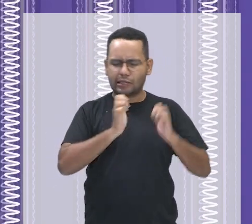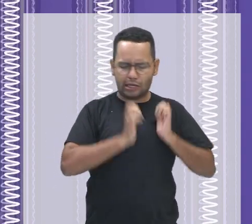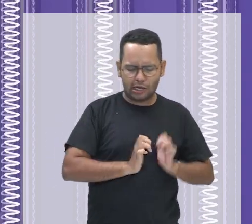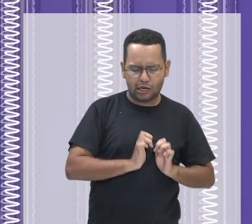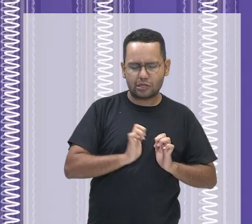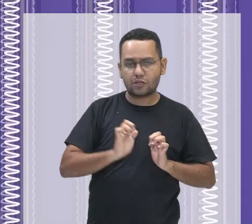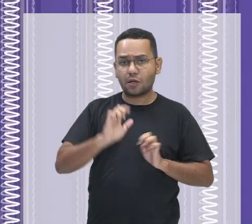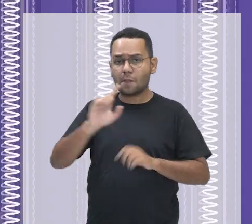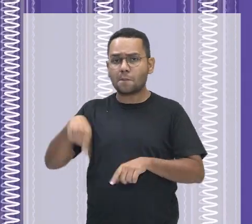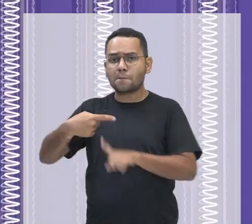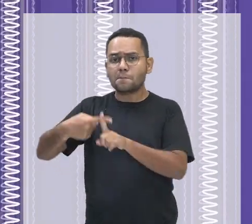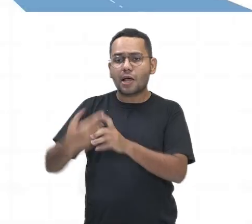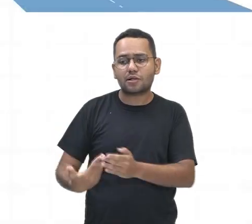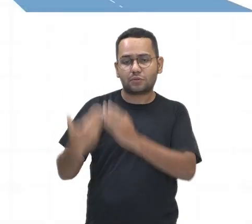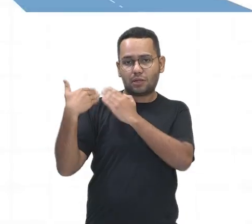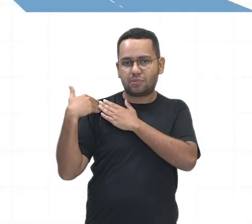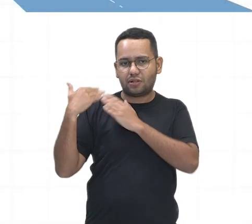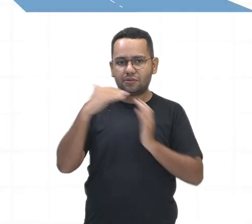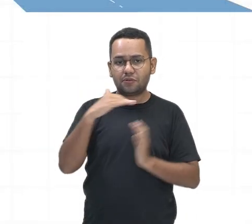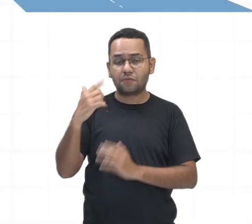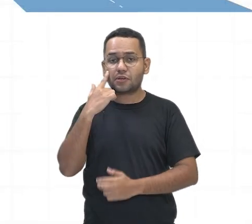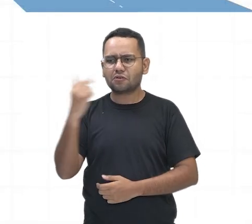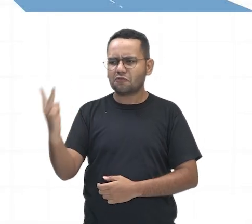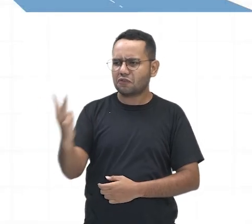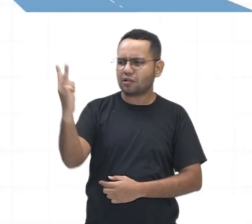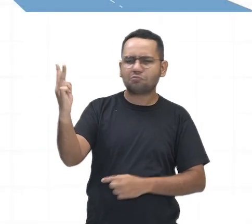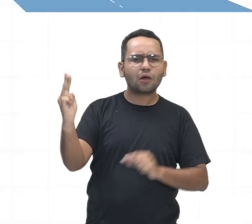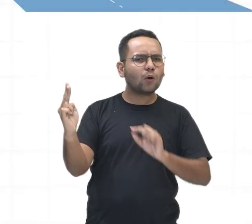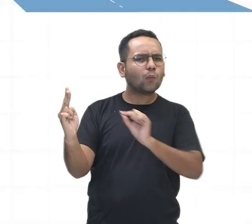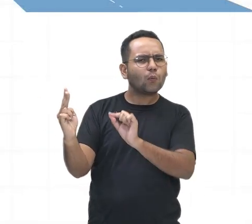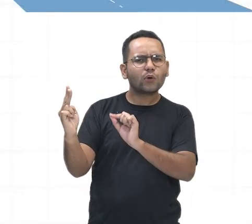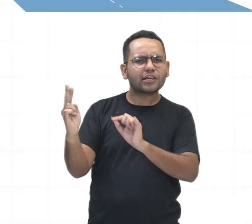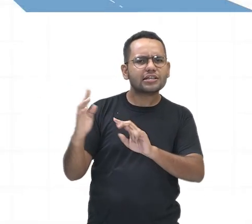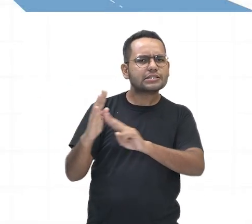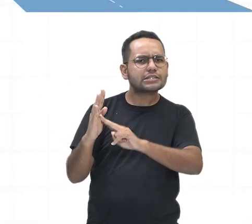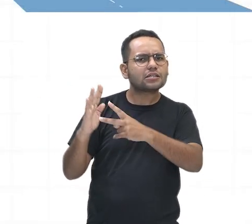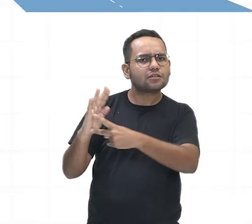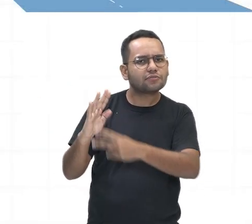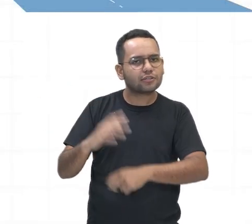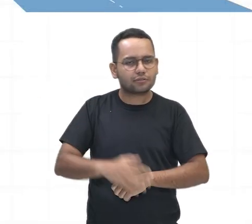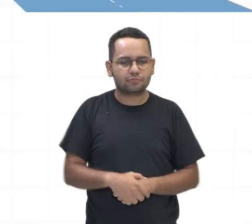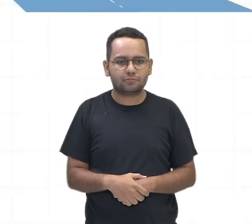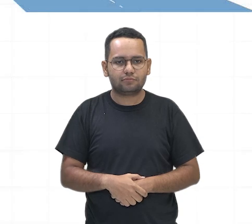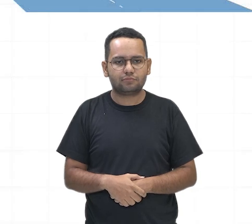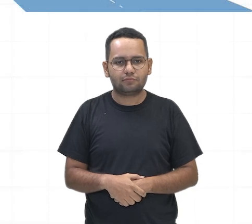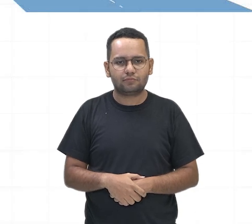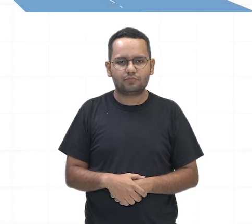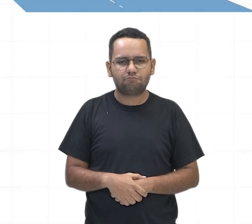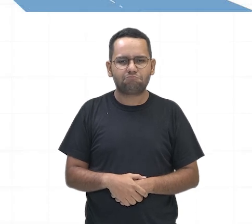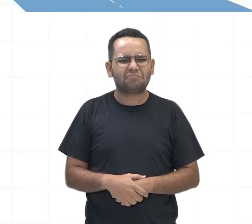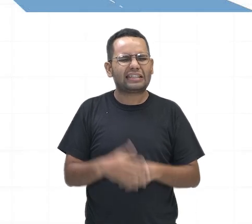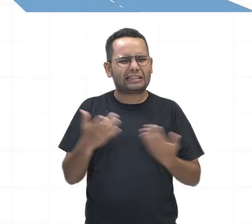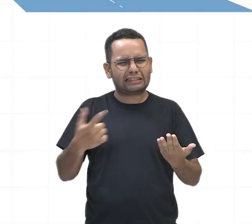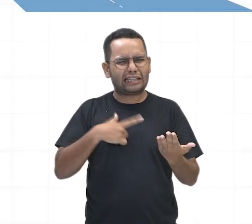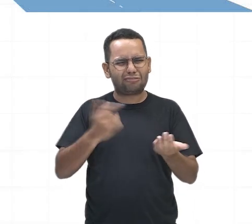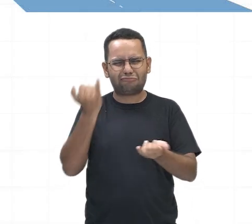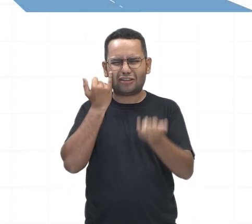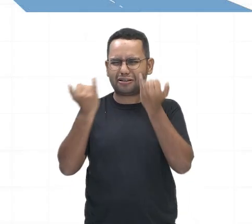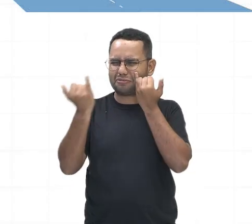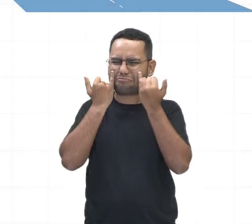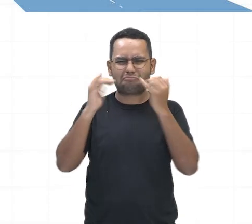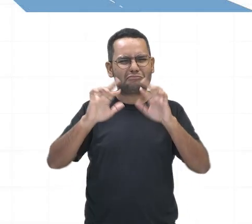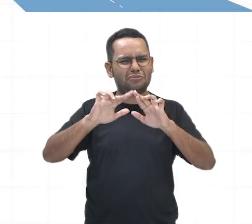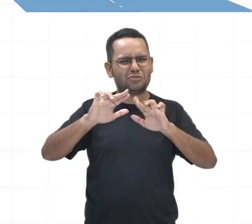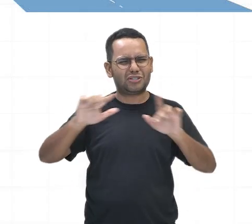vendo os valores. O que são valores? Às vezes nós escutamos tanto falar disso